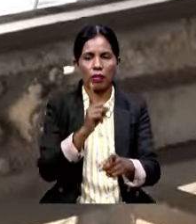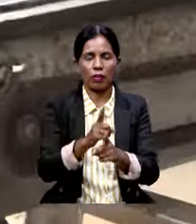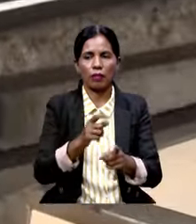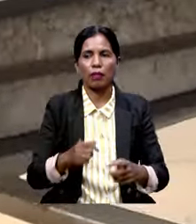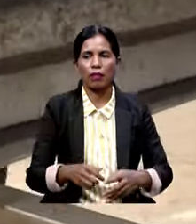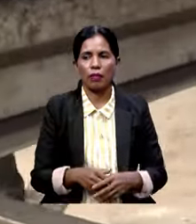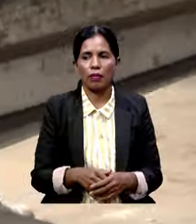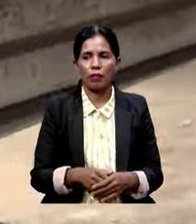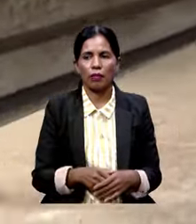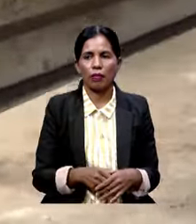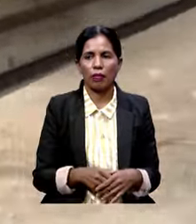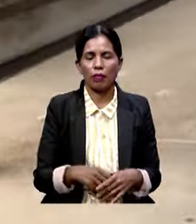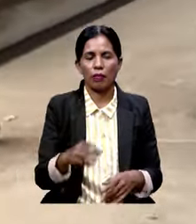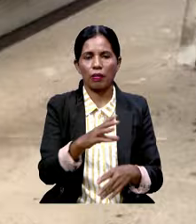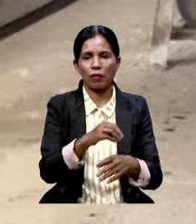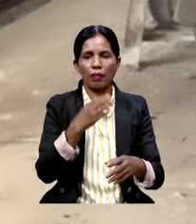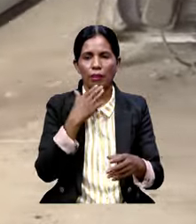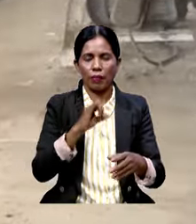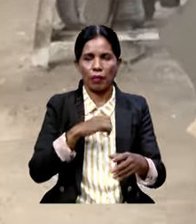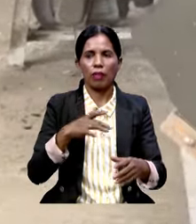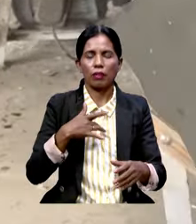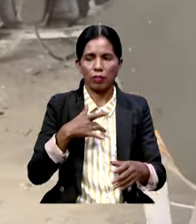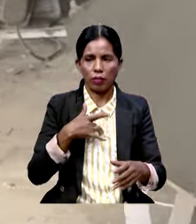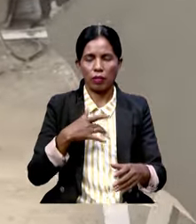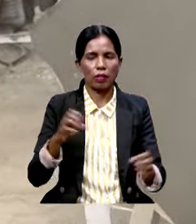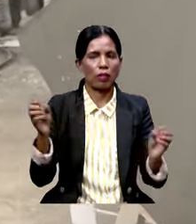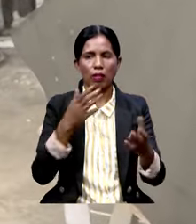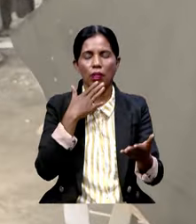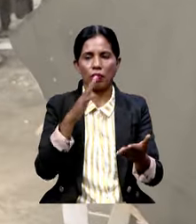partidariza a sente ne mos la los